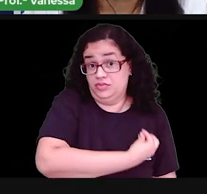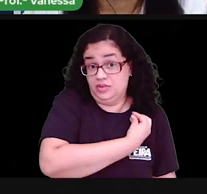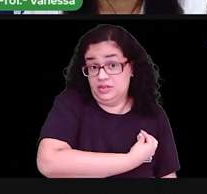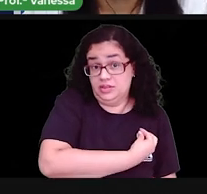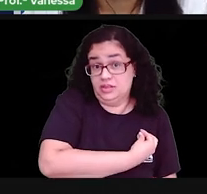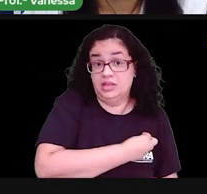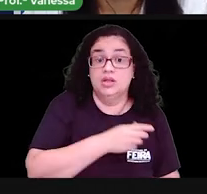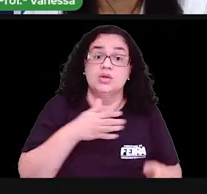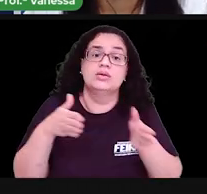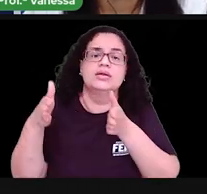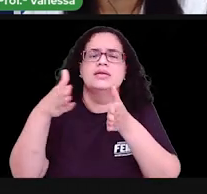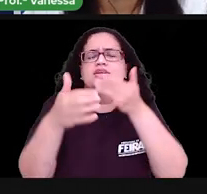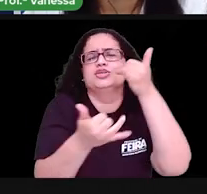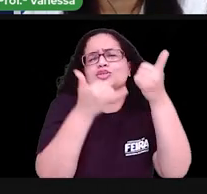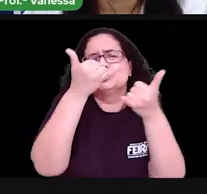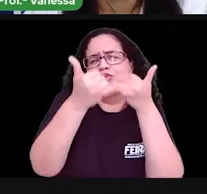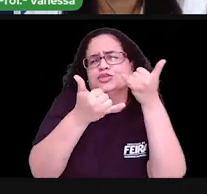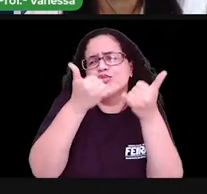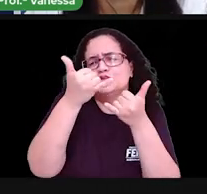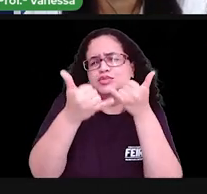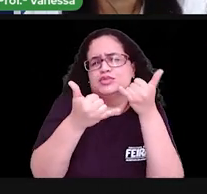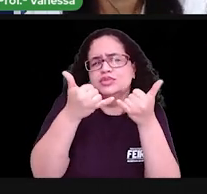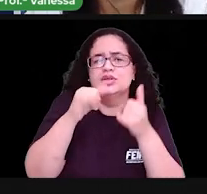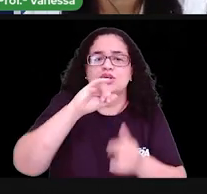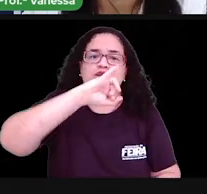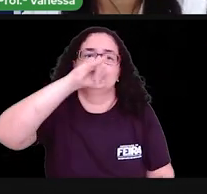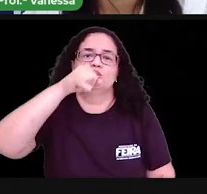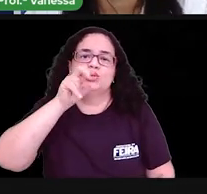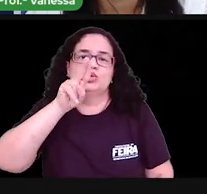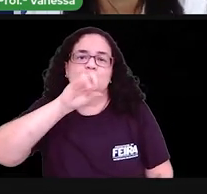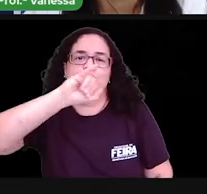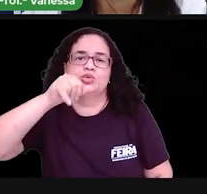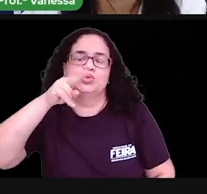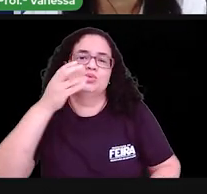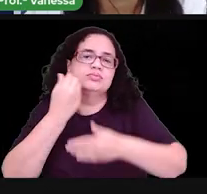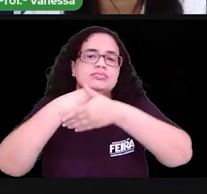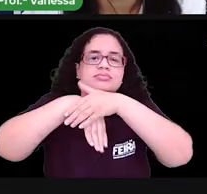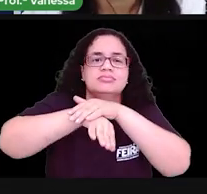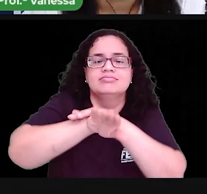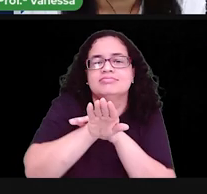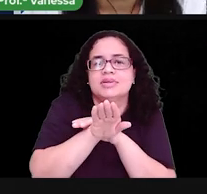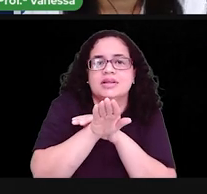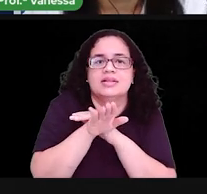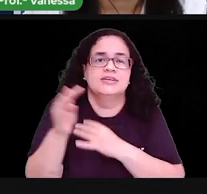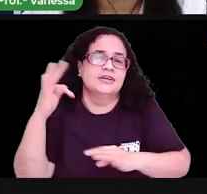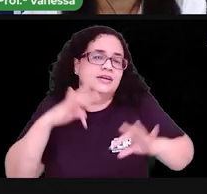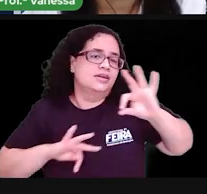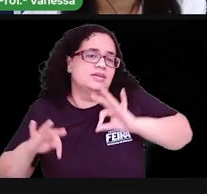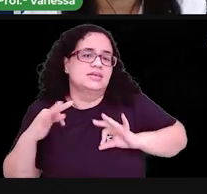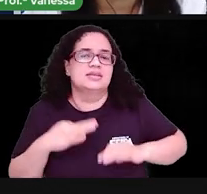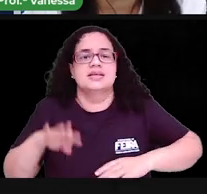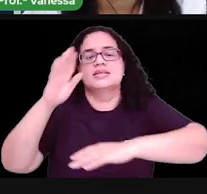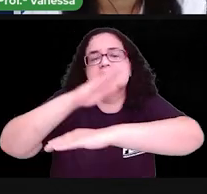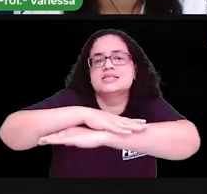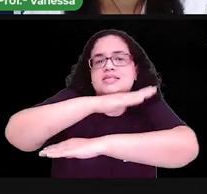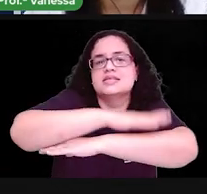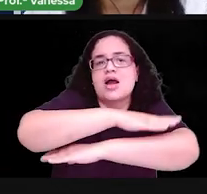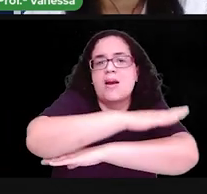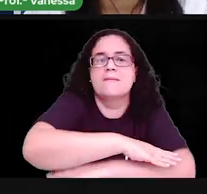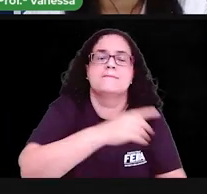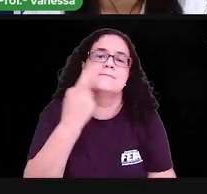o governo Lago era divertido e vamos hoje tava acostumada toda aquela agitação sapo os